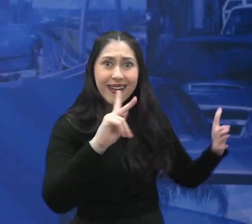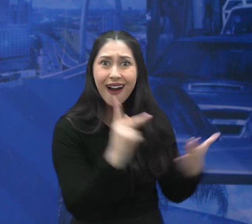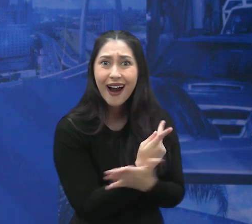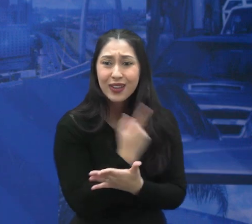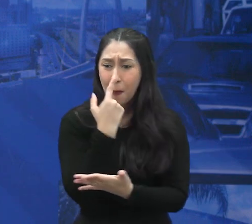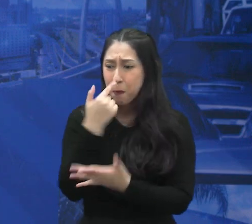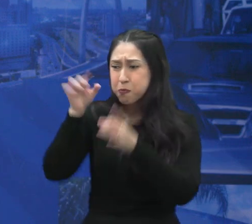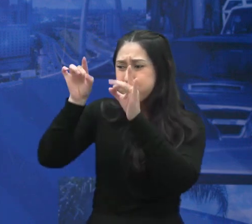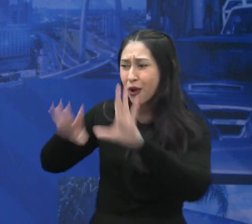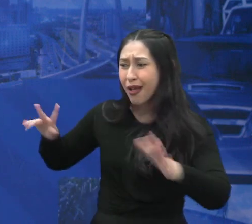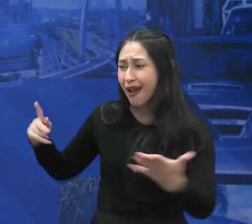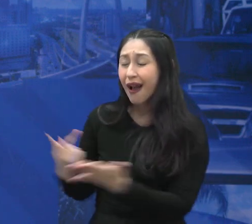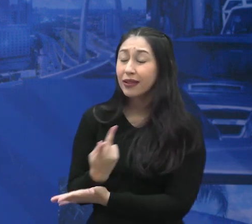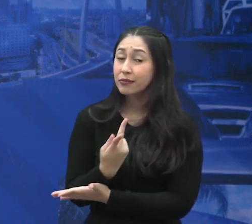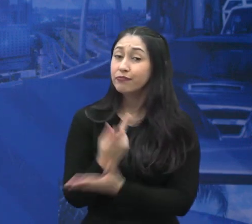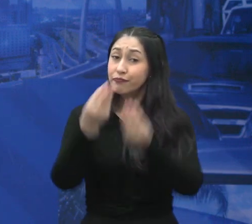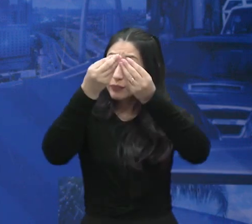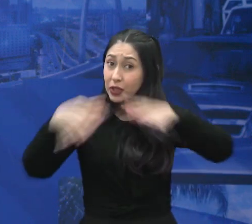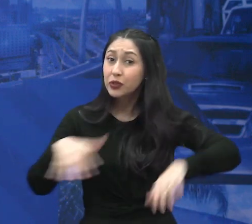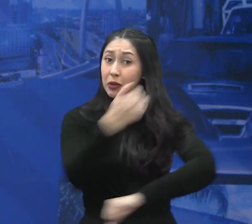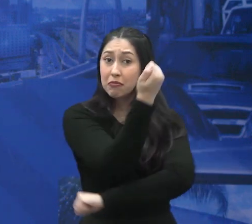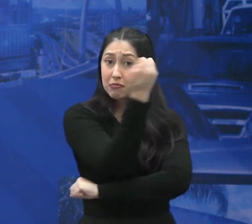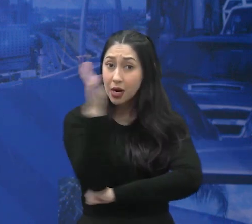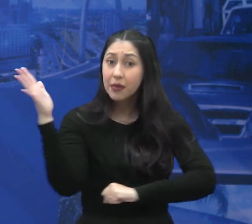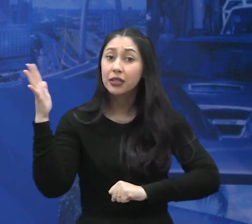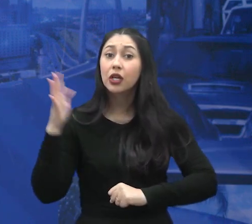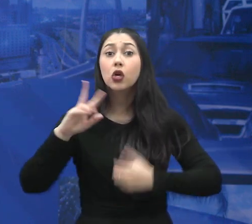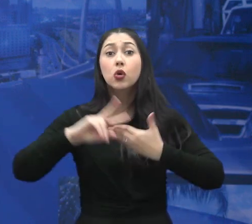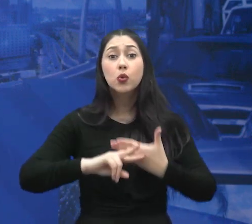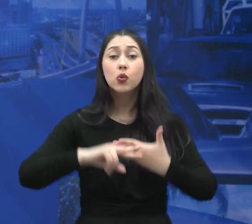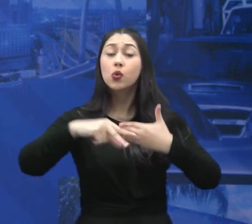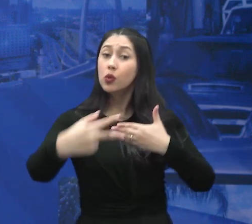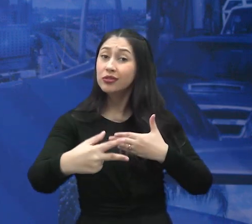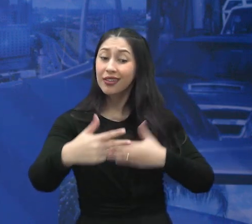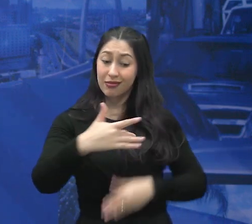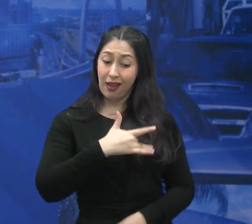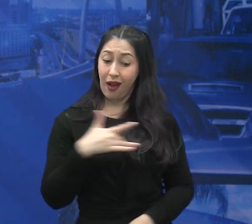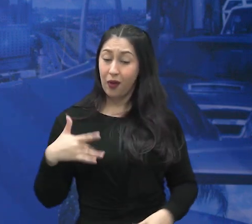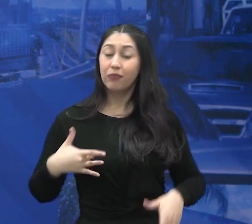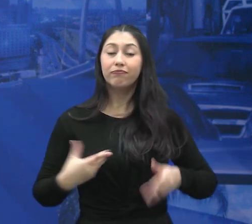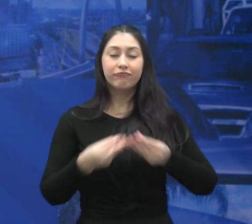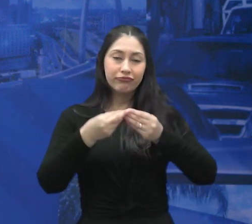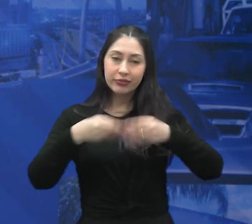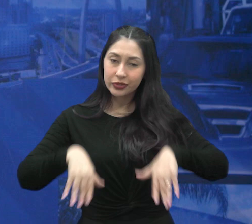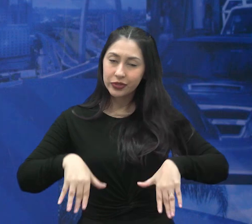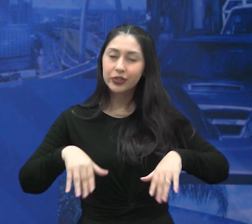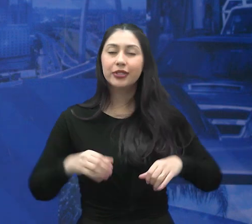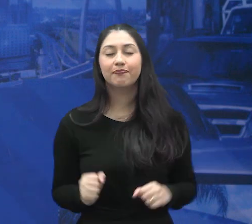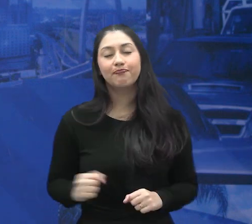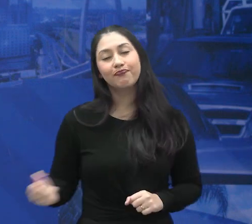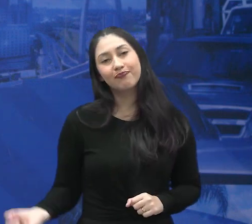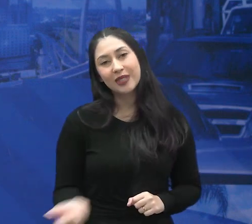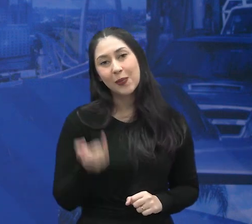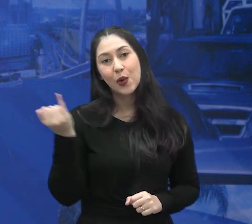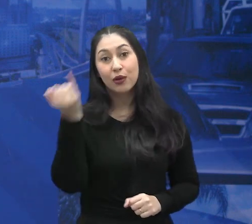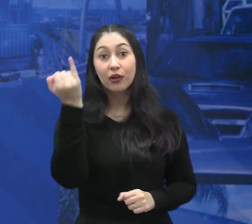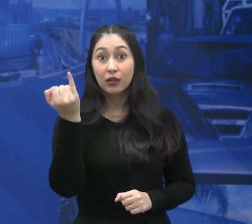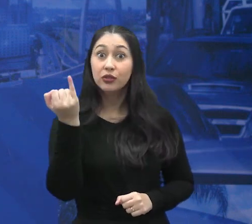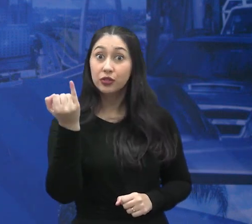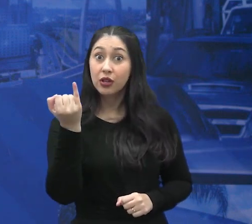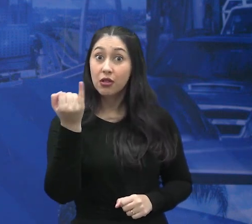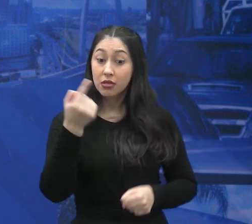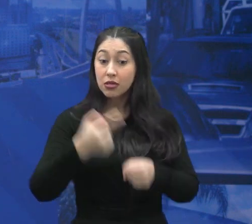e entulho prejudica muito o meio ambiente. E, consequentemente, isso traz impactos para a saúde da população.